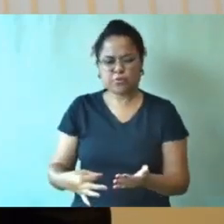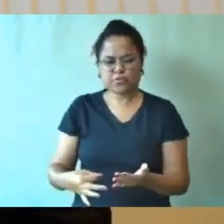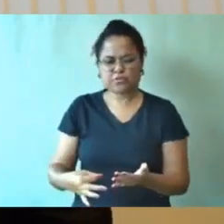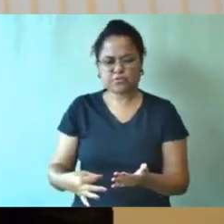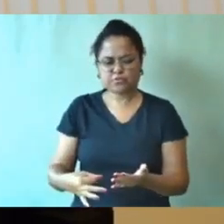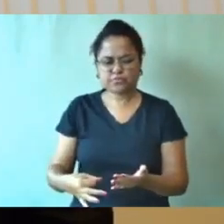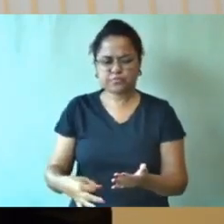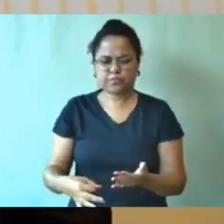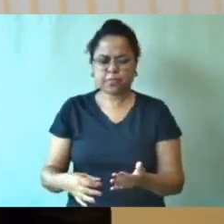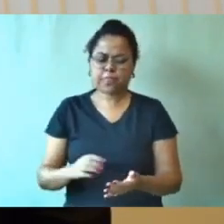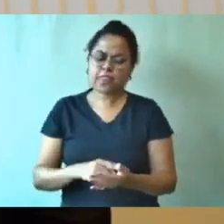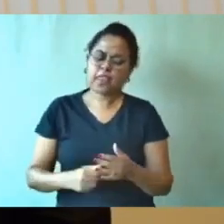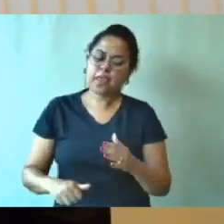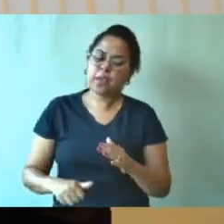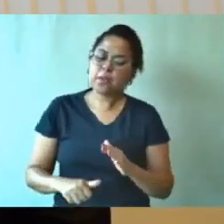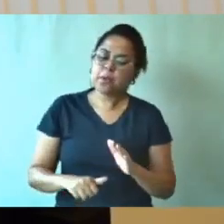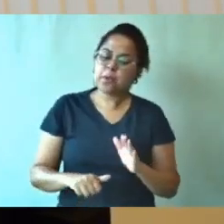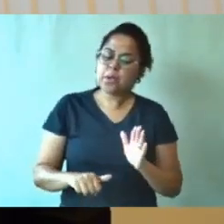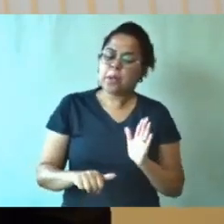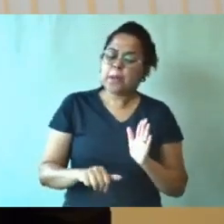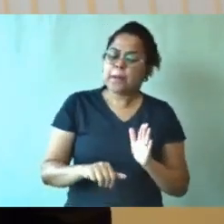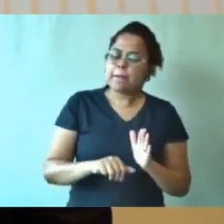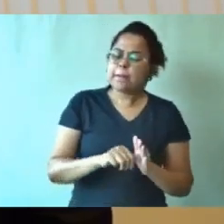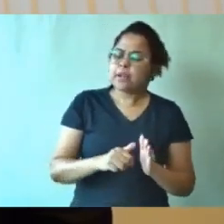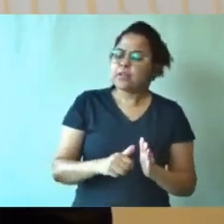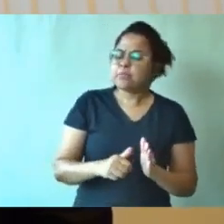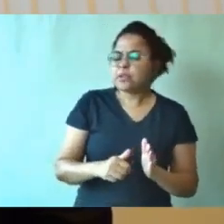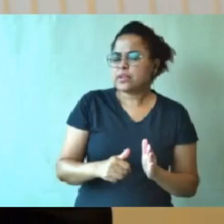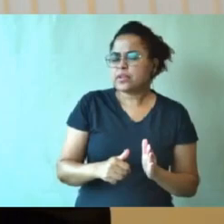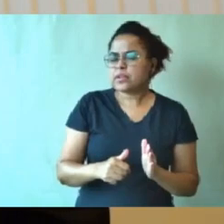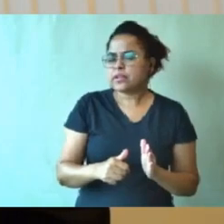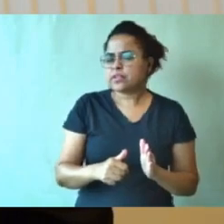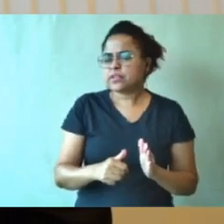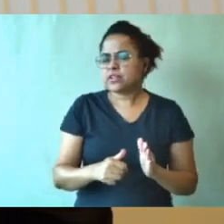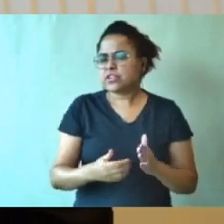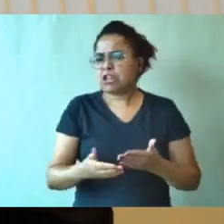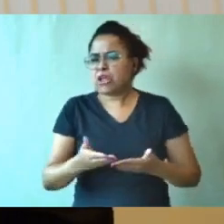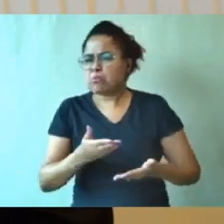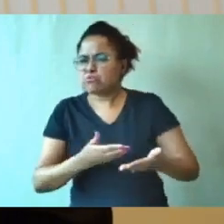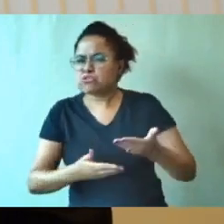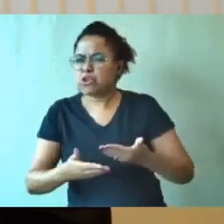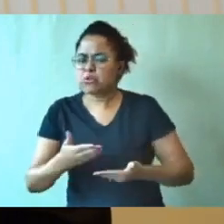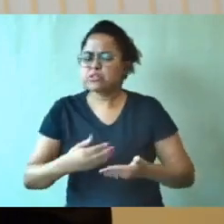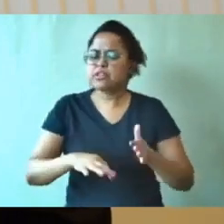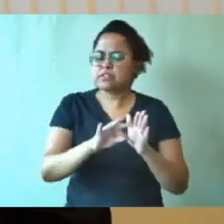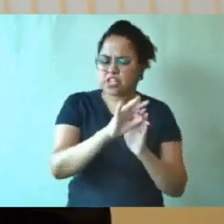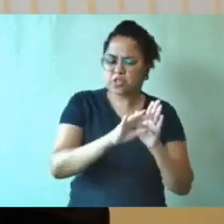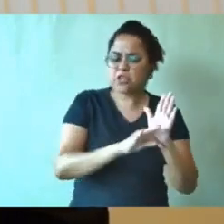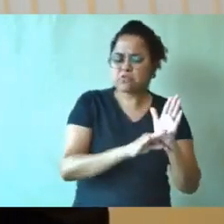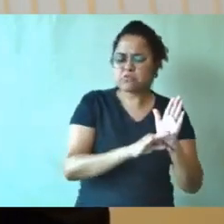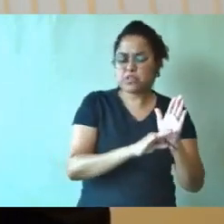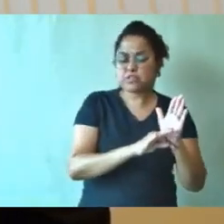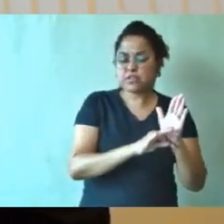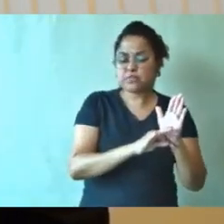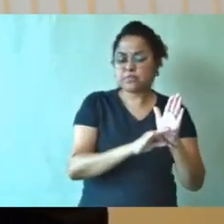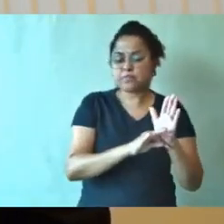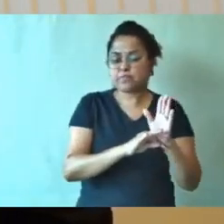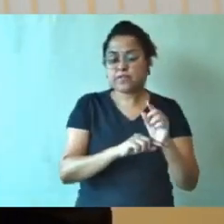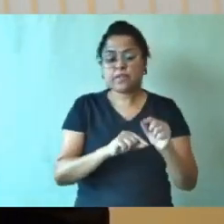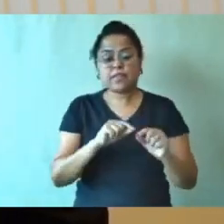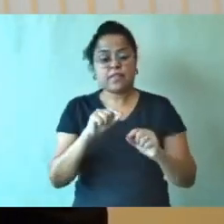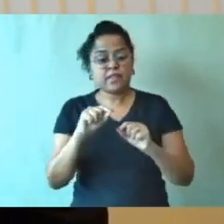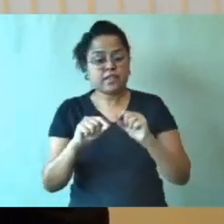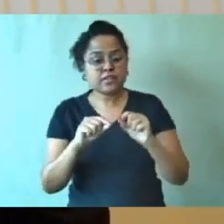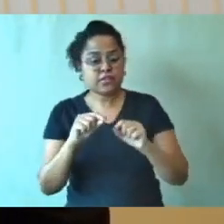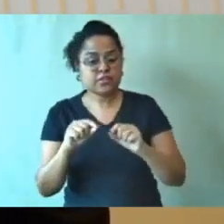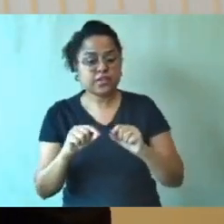o primeiro eu fiz, termos de negociação com a Torres, desde que eu conseguisse quitar